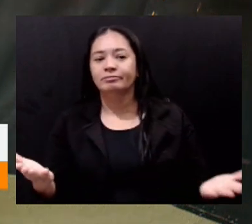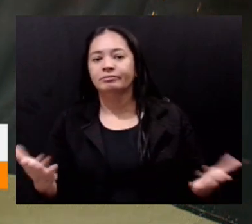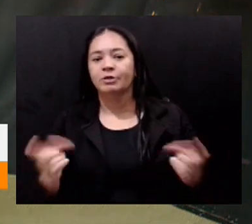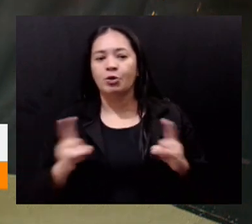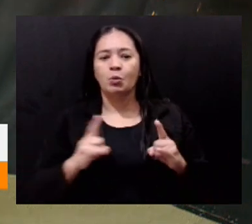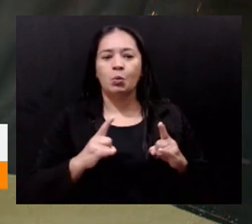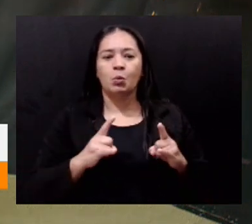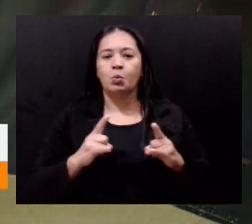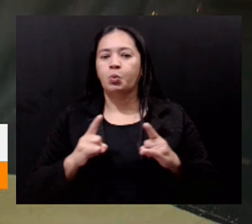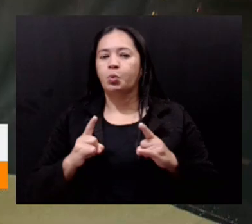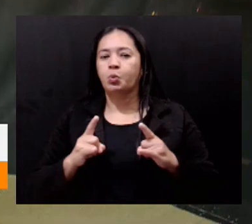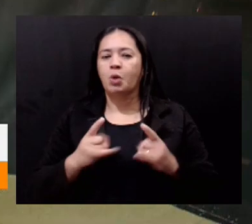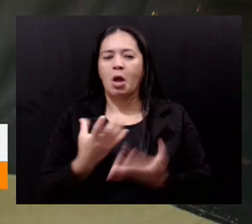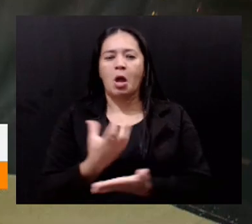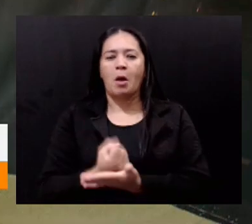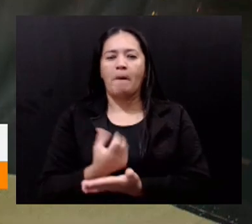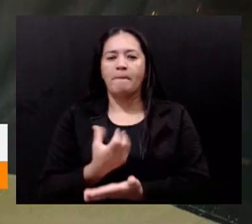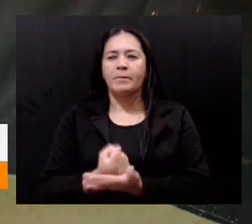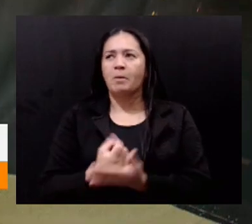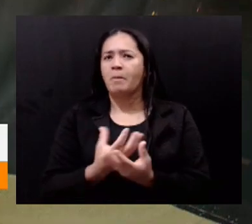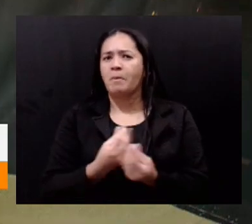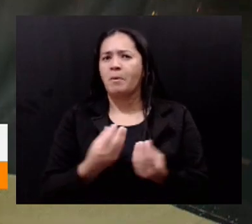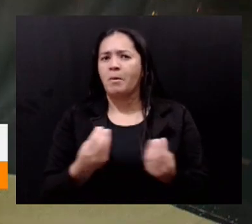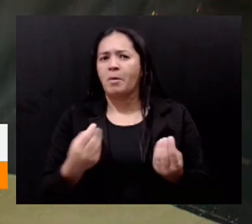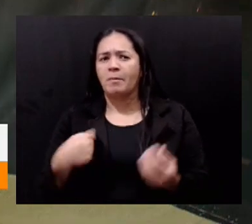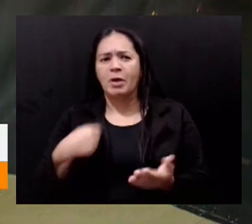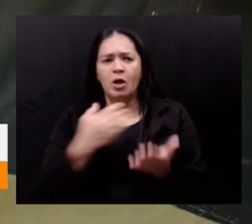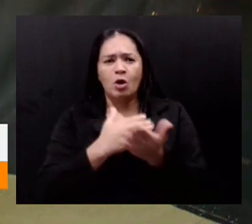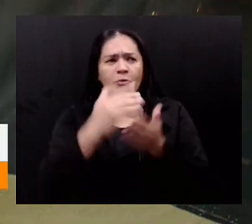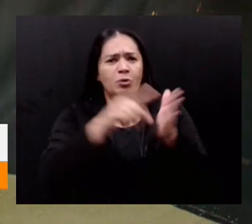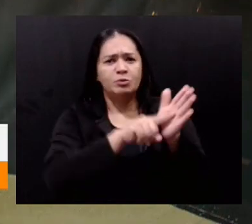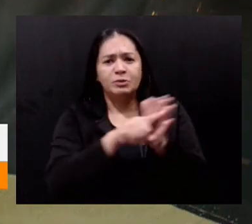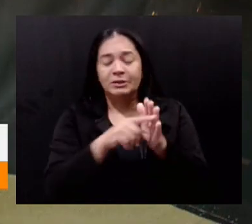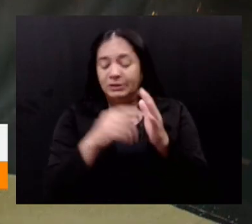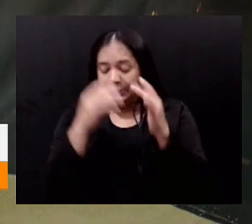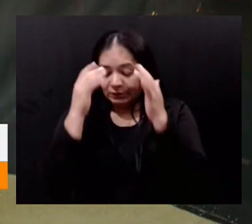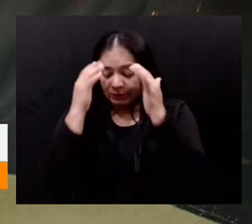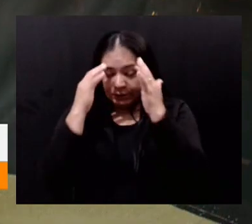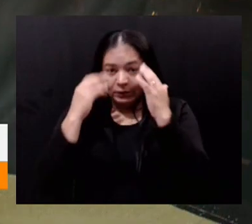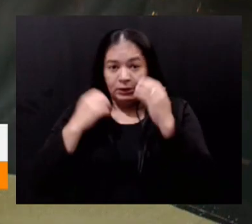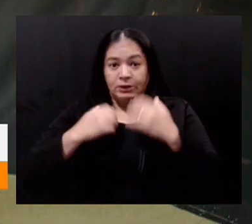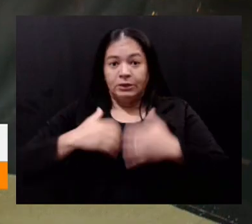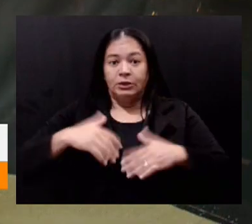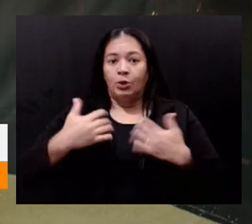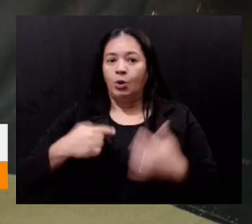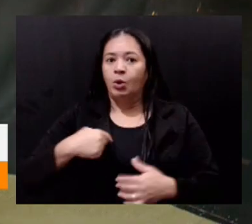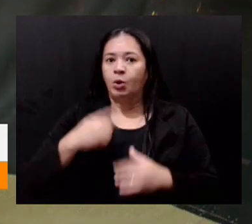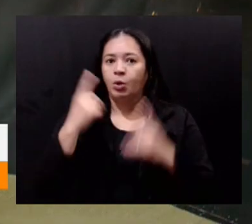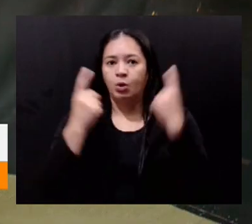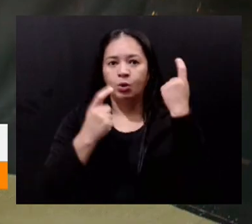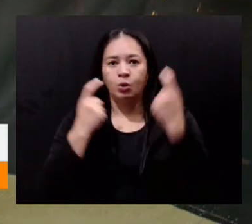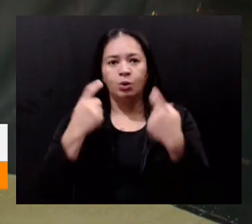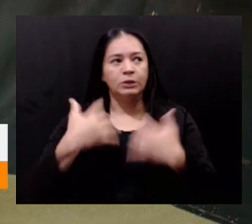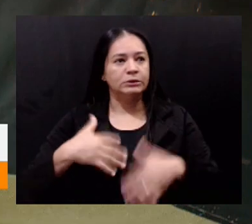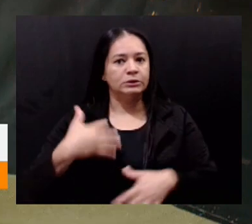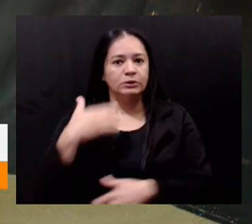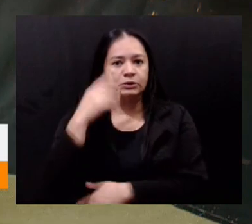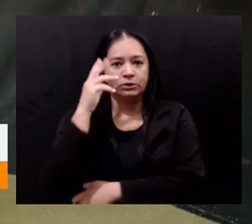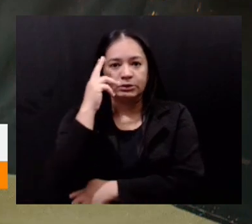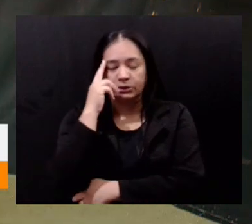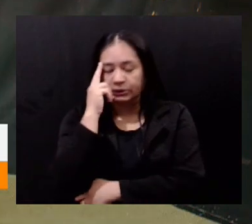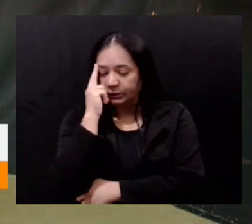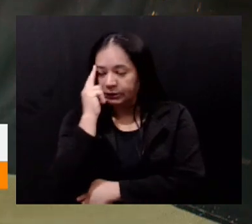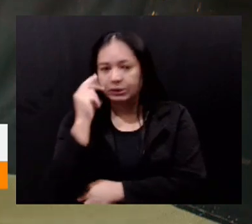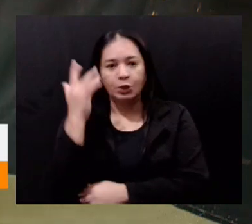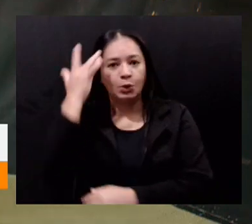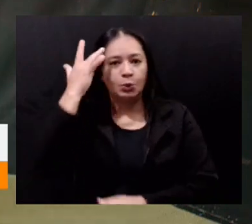tem um monte de coisa. Eu comecei a pesquisar, foi me dando uma agonia, sabe? Porque, assim, gente, eu não sei, eu